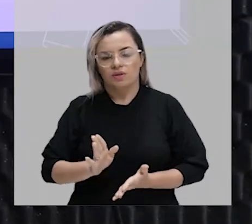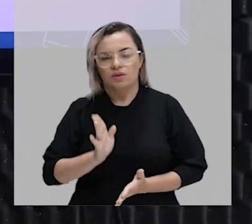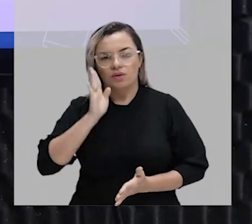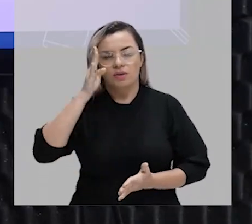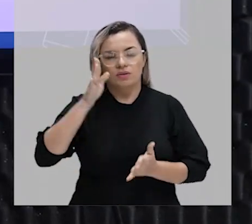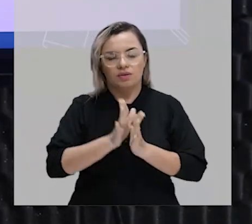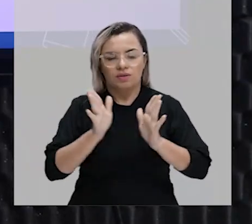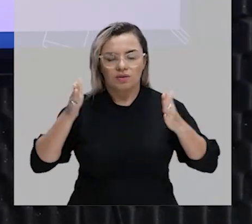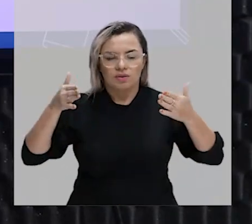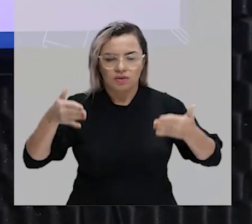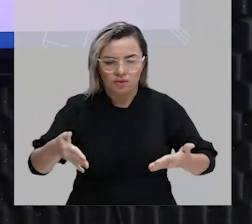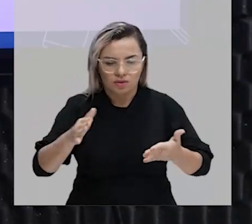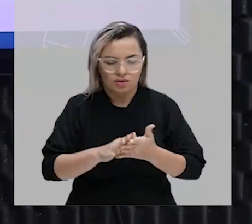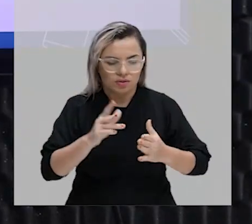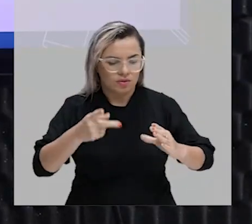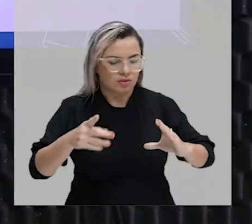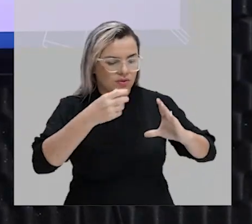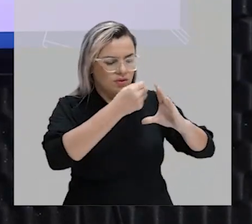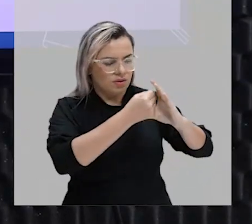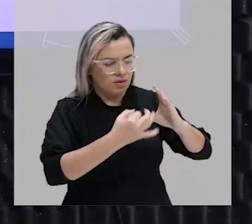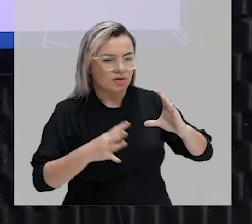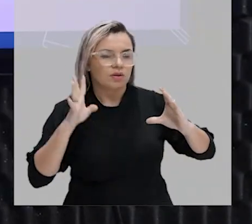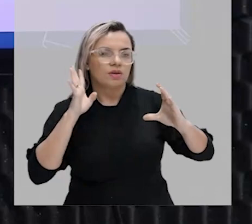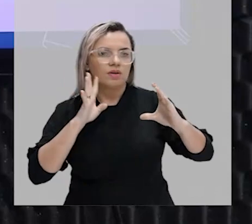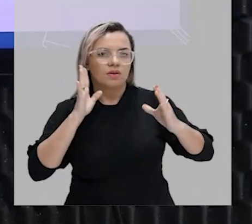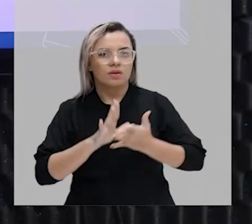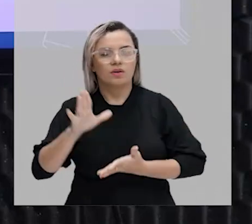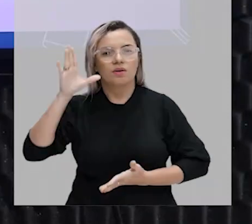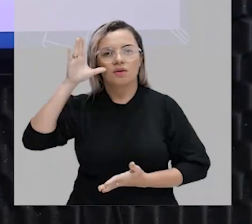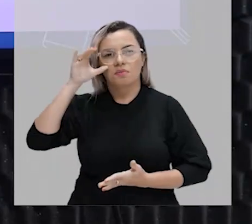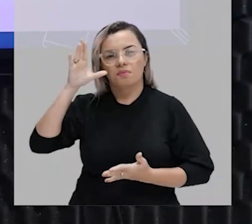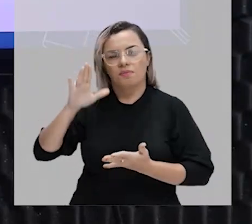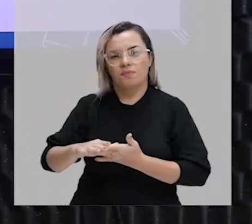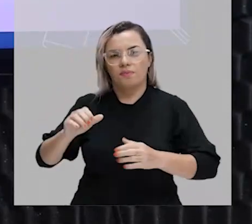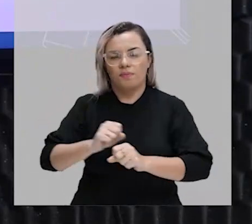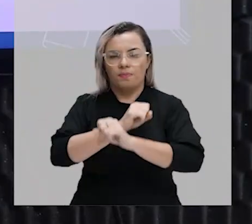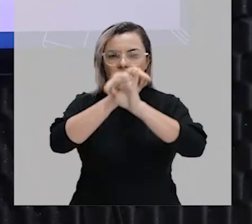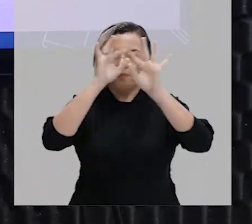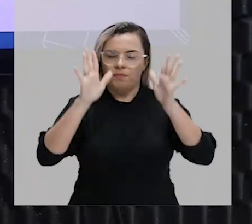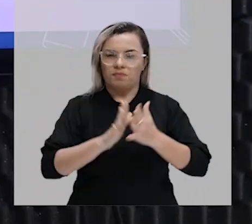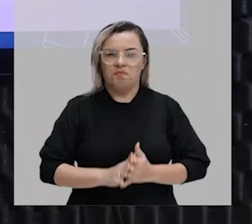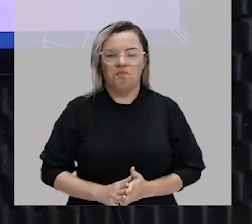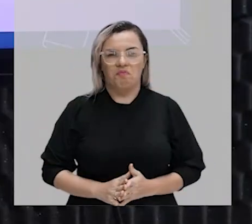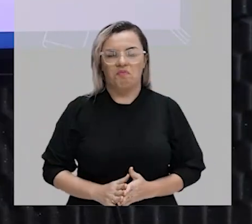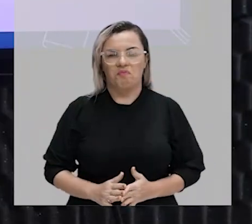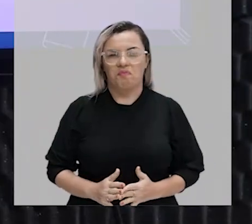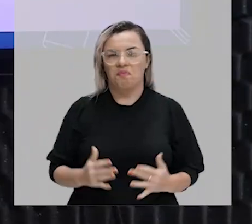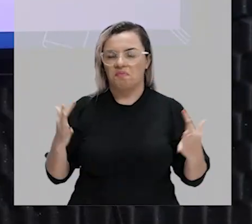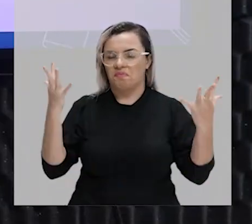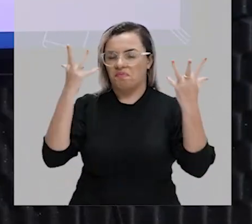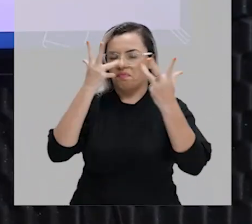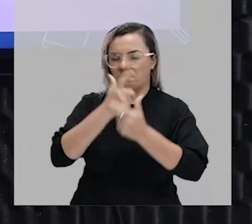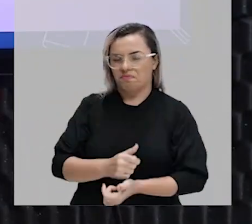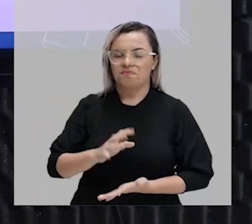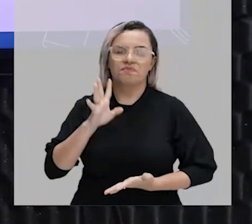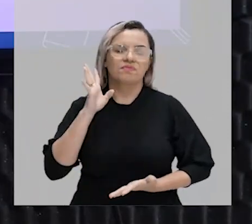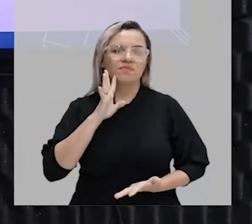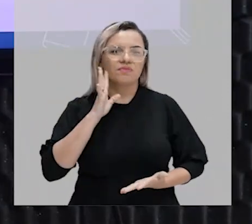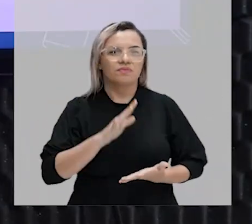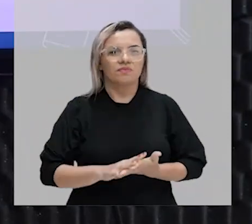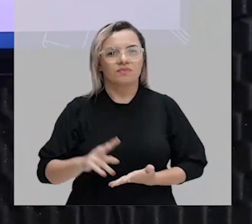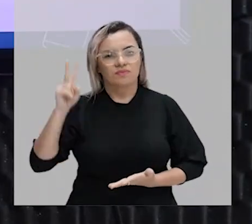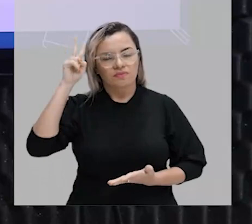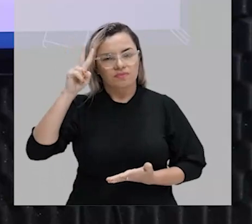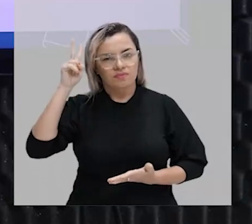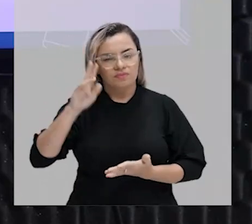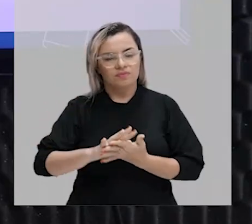tem muita coisa bacana aqui para tu saber, tá certo? Algumas curiosidades, é claro, então vai ser uma aula show de bola, tá certo? Só te lembrando